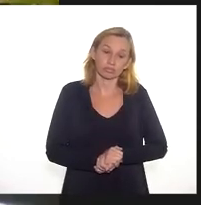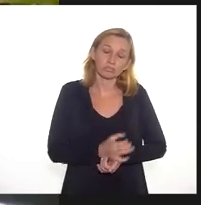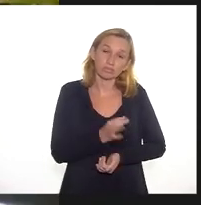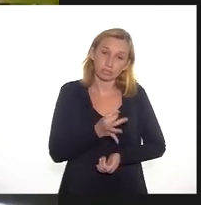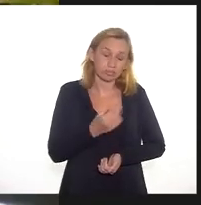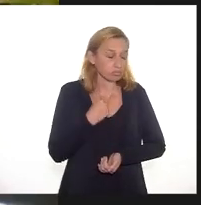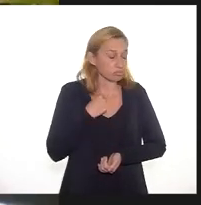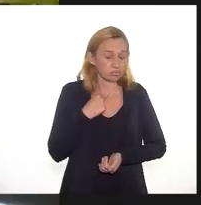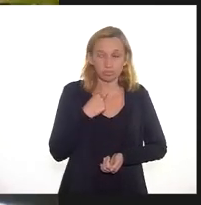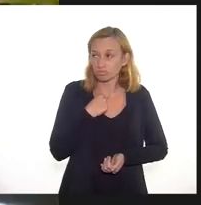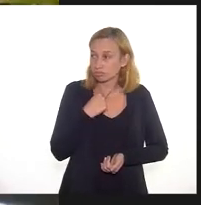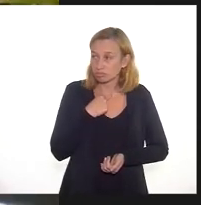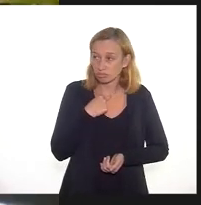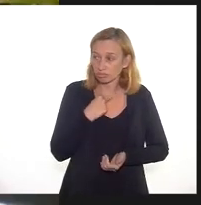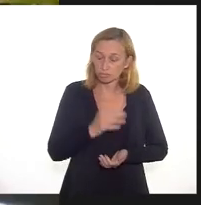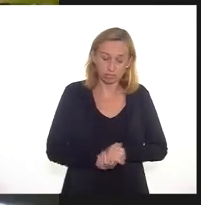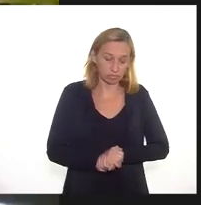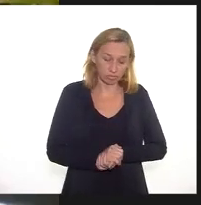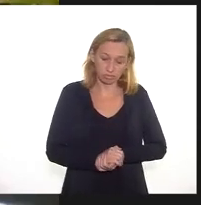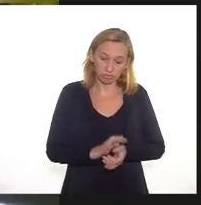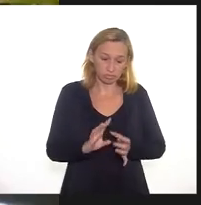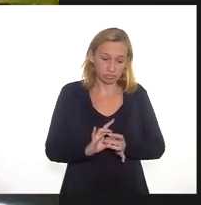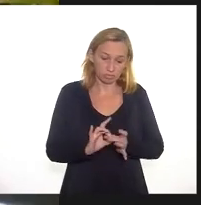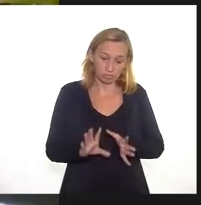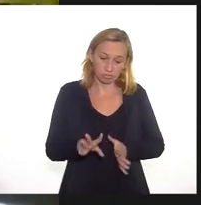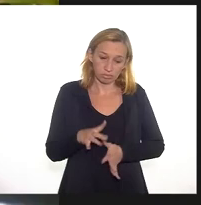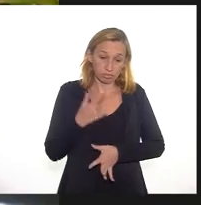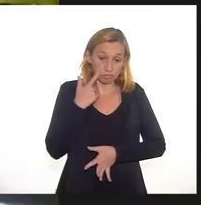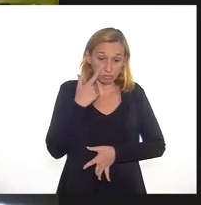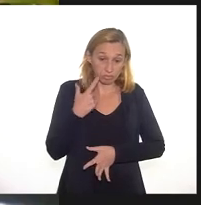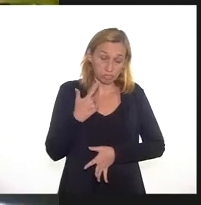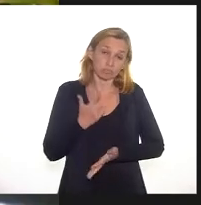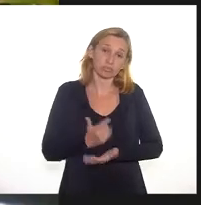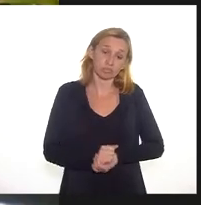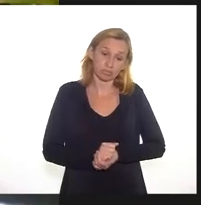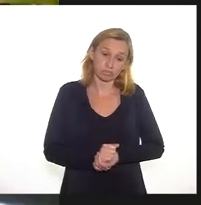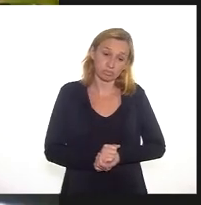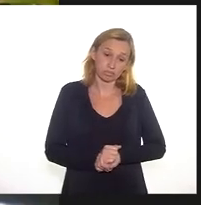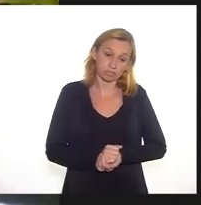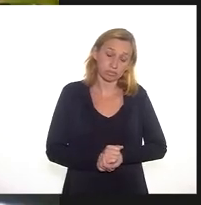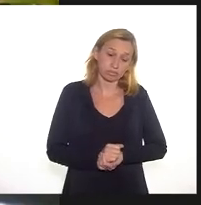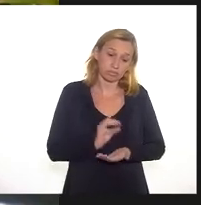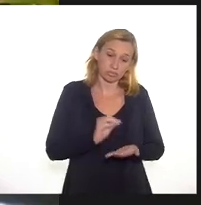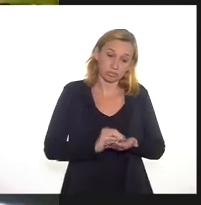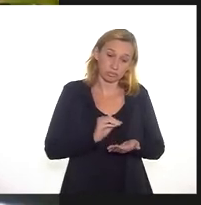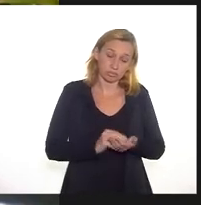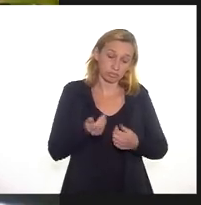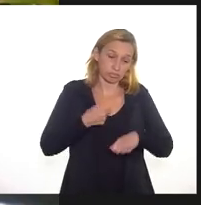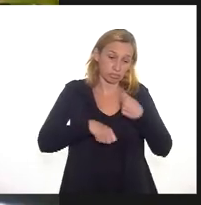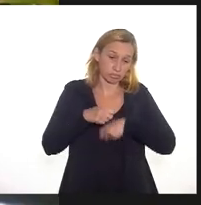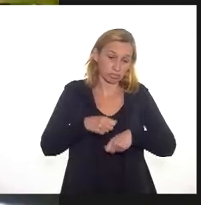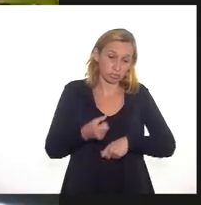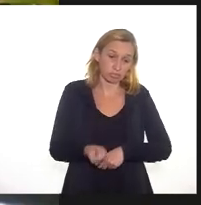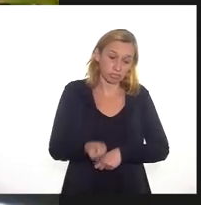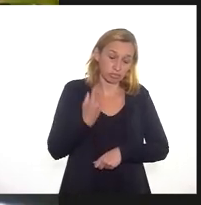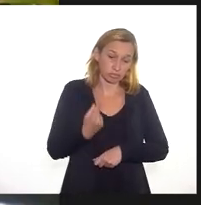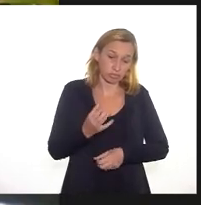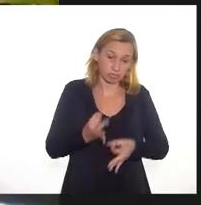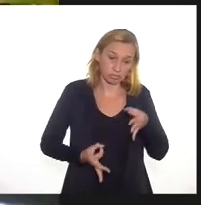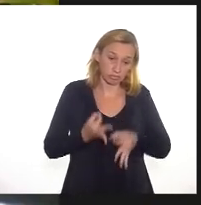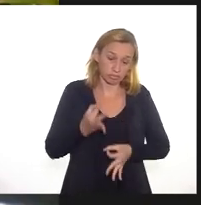não podemos deixar de reconhecer a ingerência do ex-governador, ex-juiz Wilson